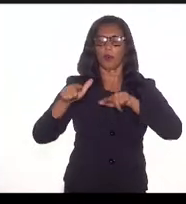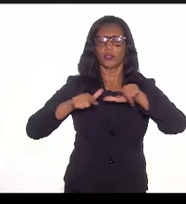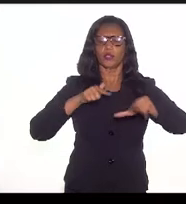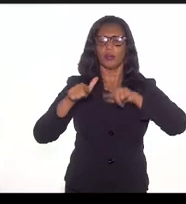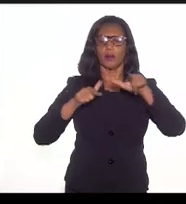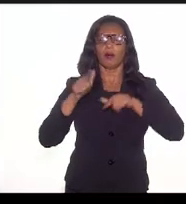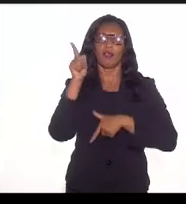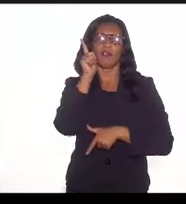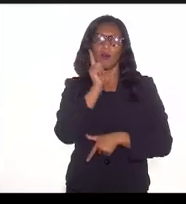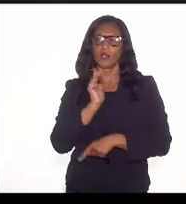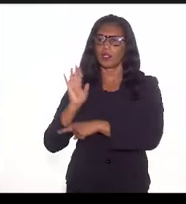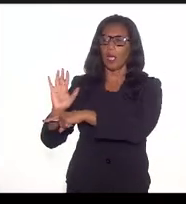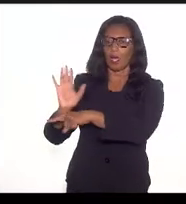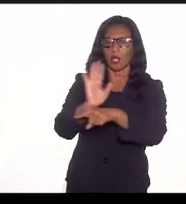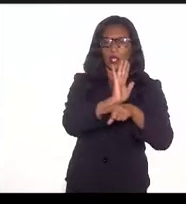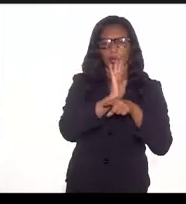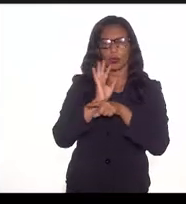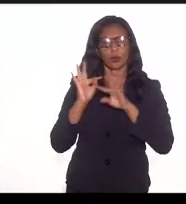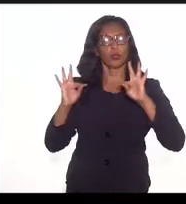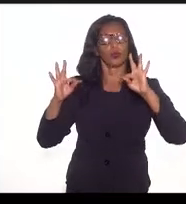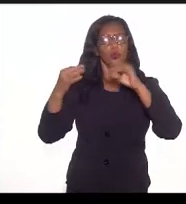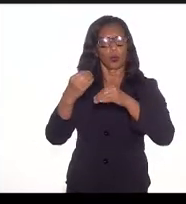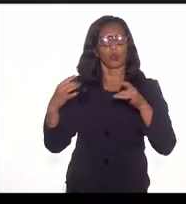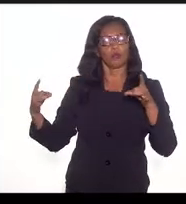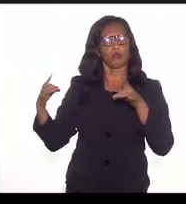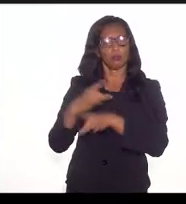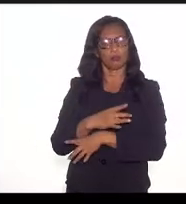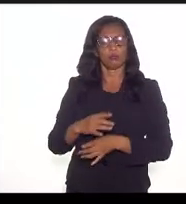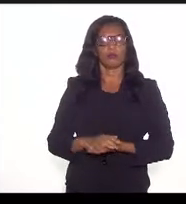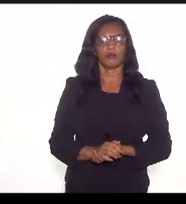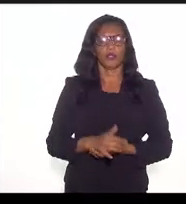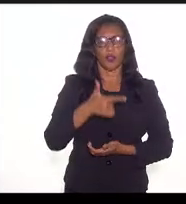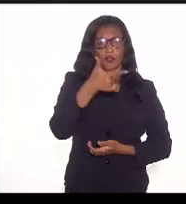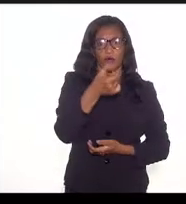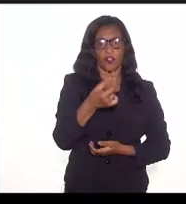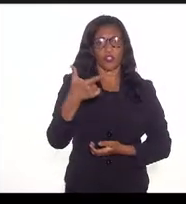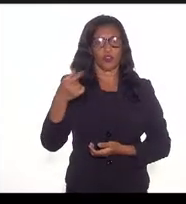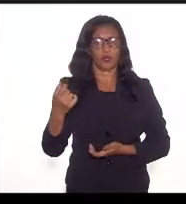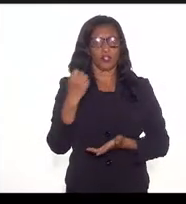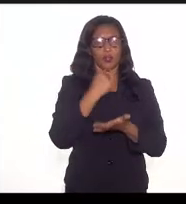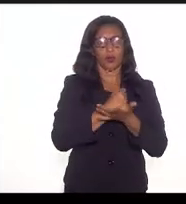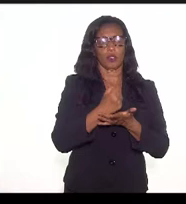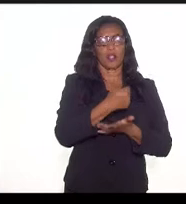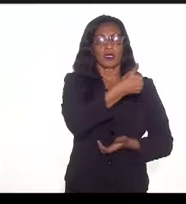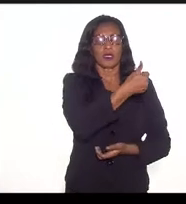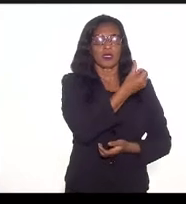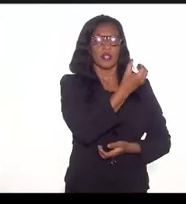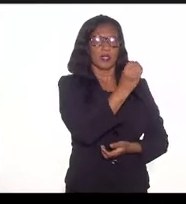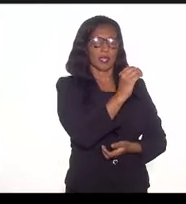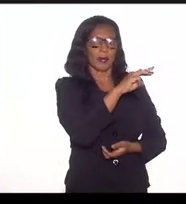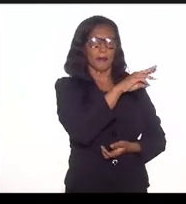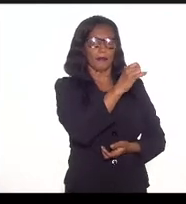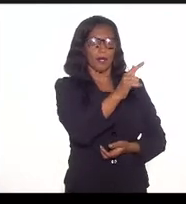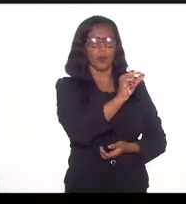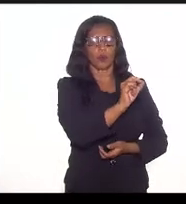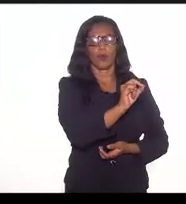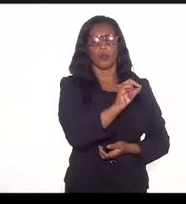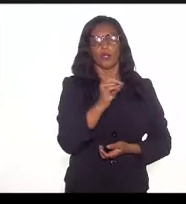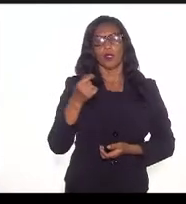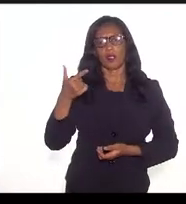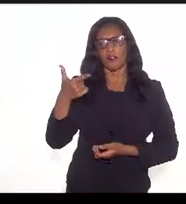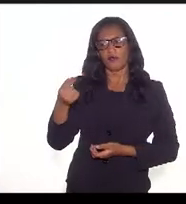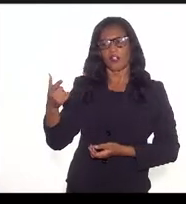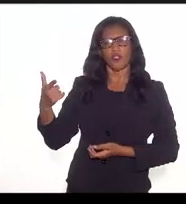vai conseguir atender muito bem com o que a gente tem hoje disponível. Então, em 2020, a gente contratou 160.000, e em 2020 a gente liberou